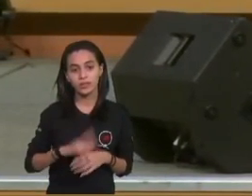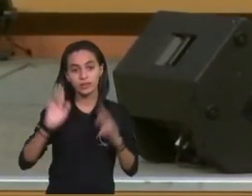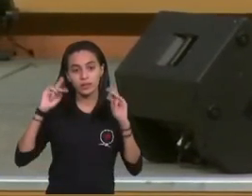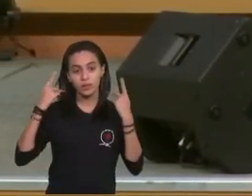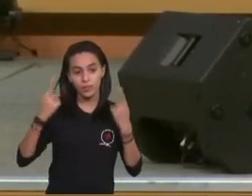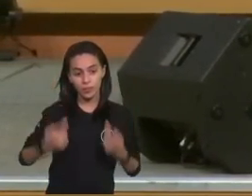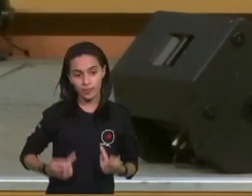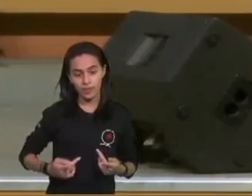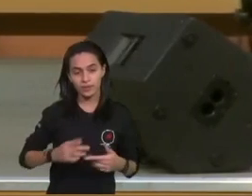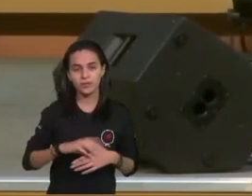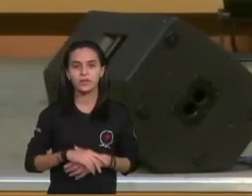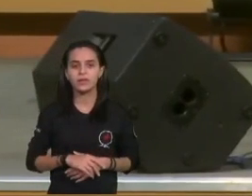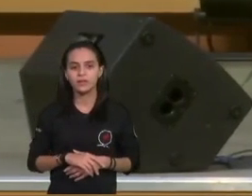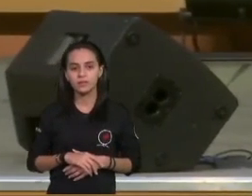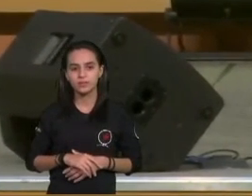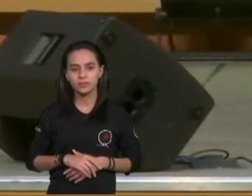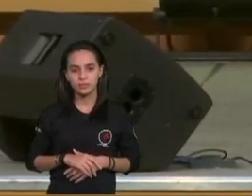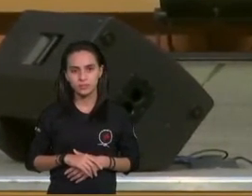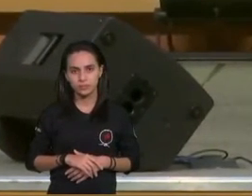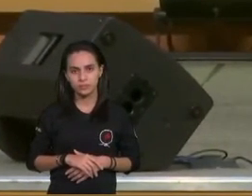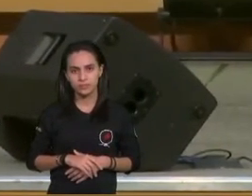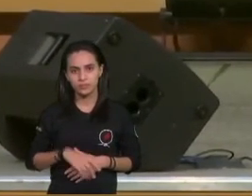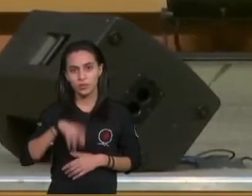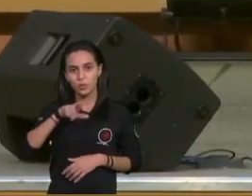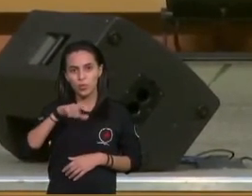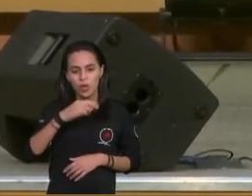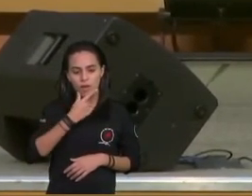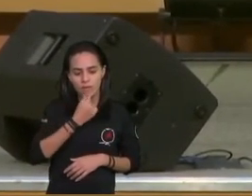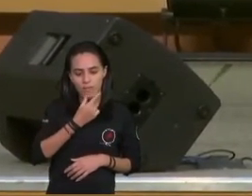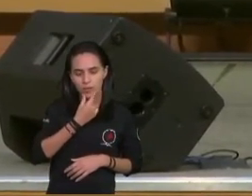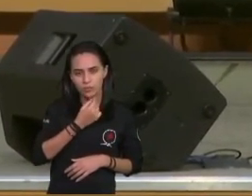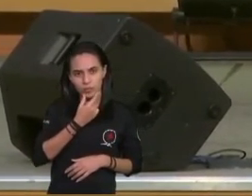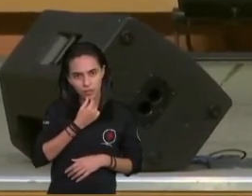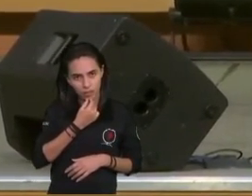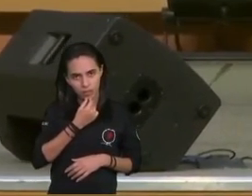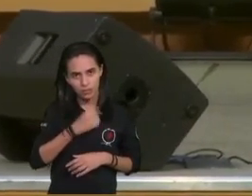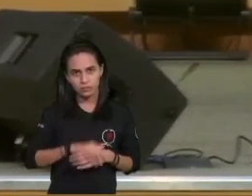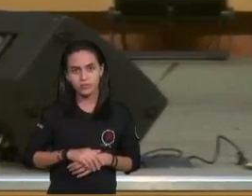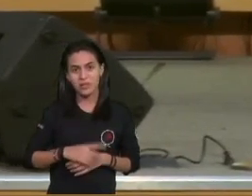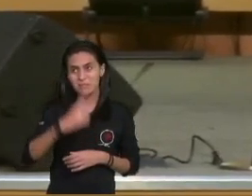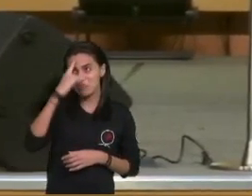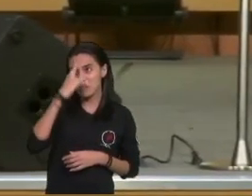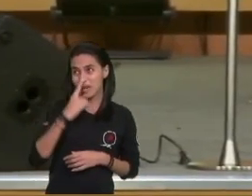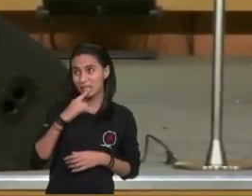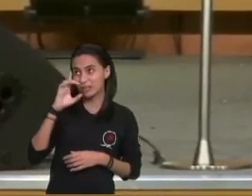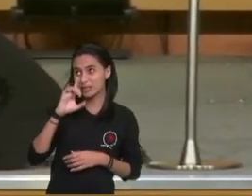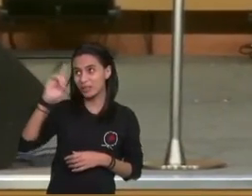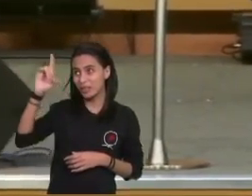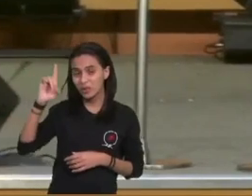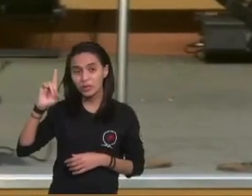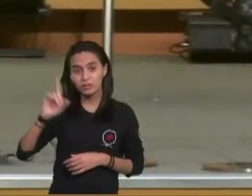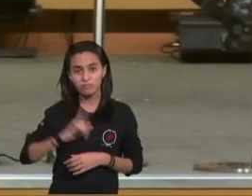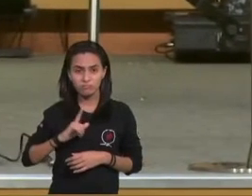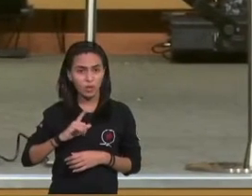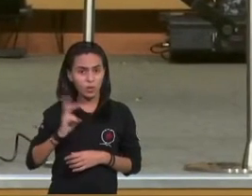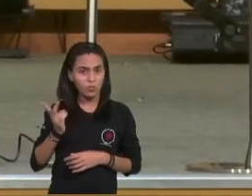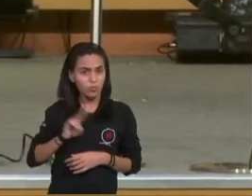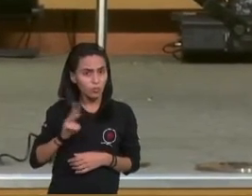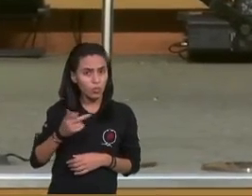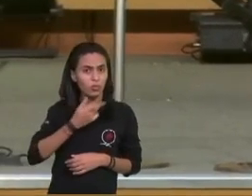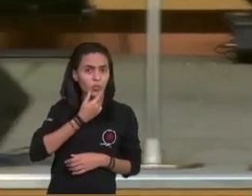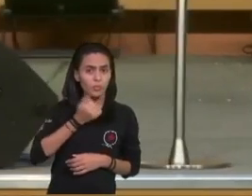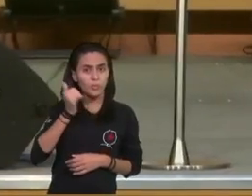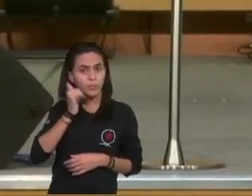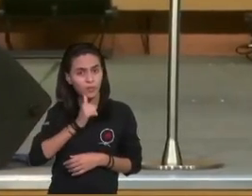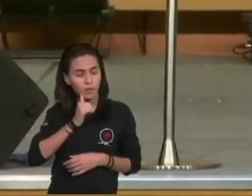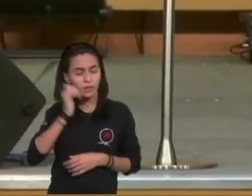humanidade não é a masculinidade a imagem de Deus compreende o macho EA fêmea tá no